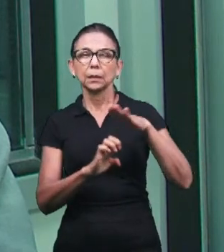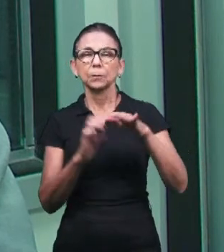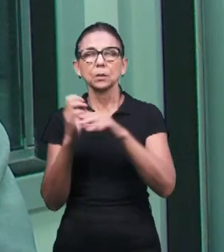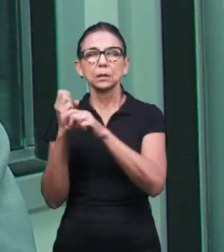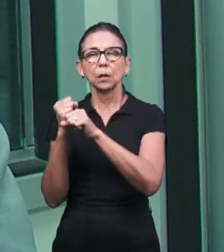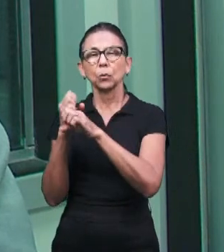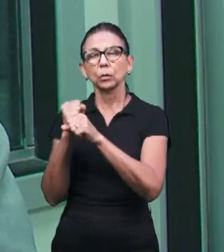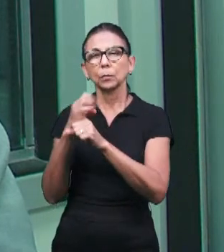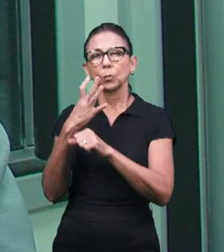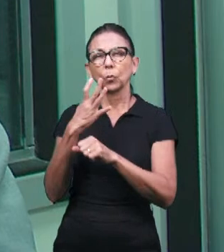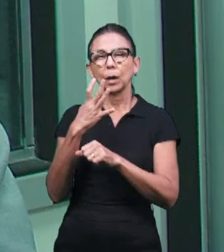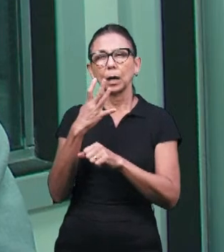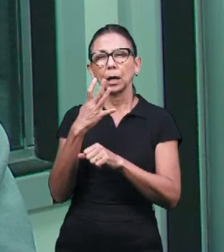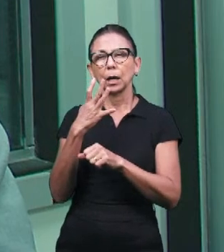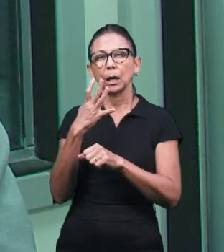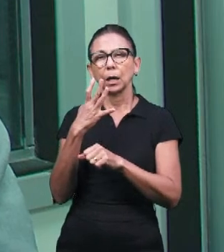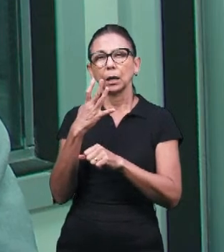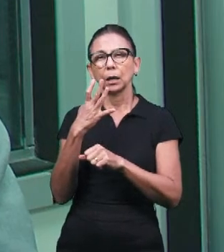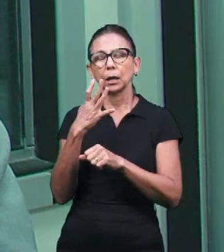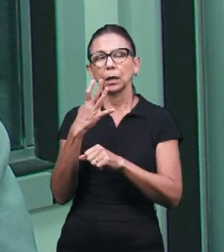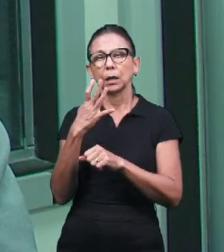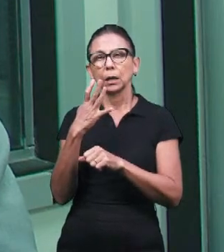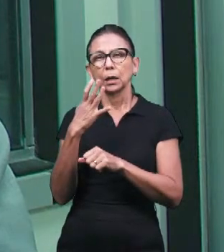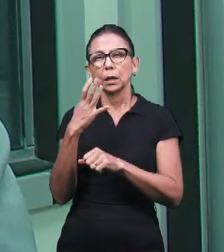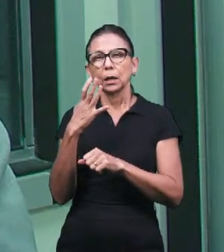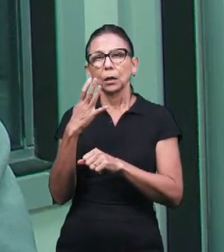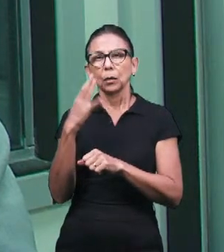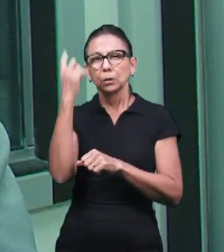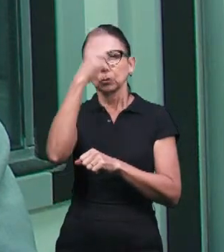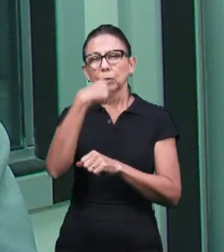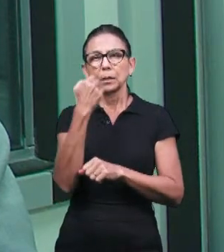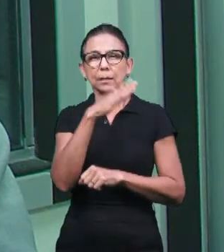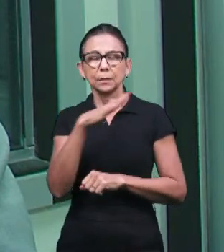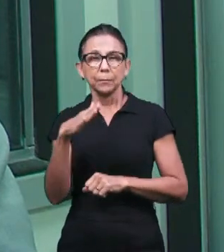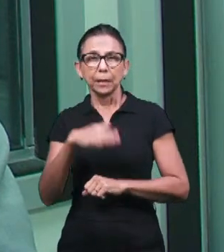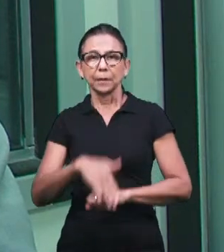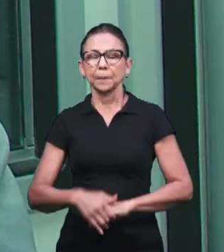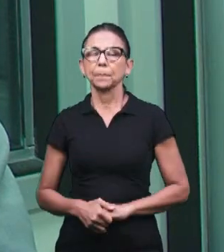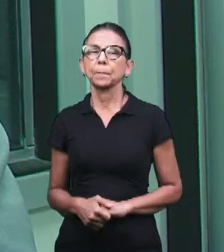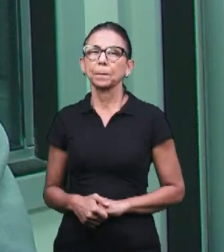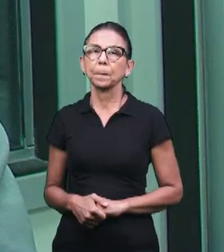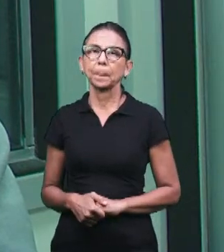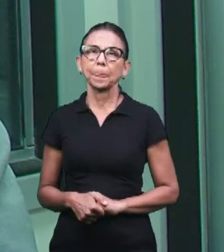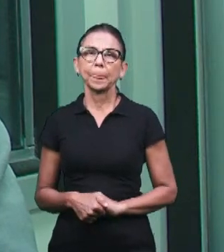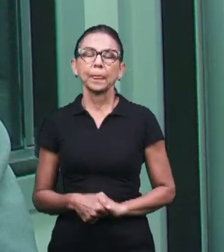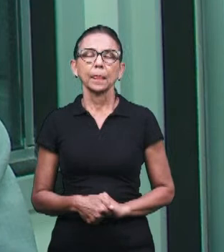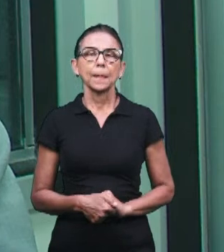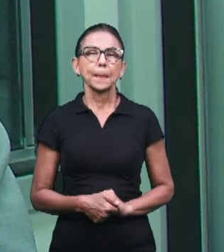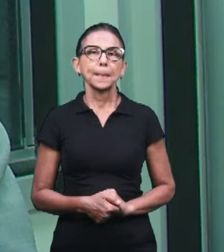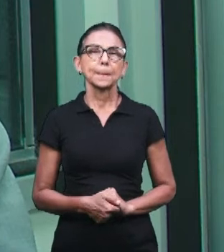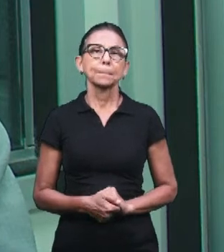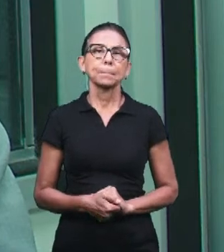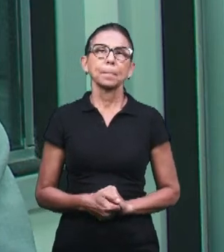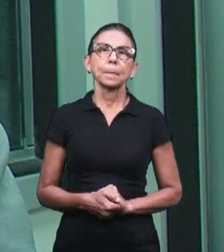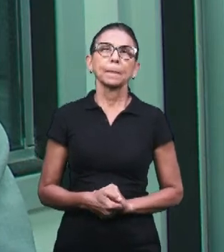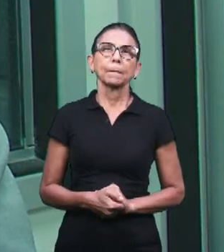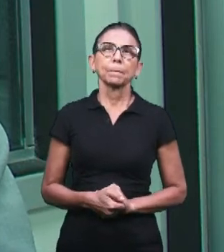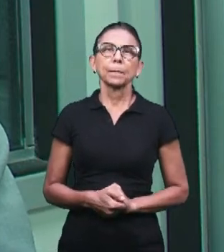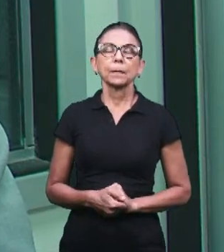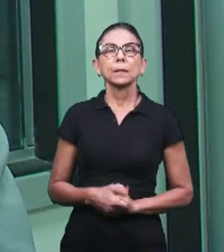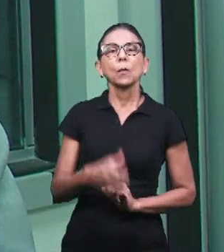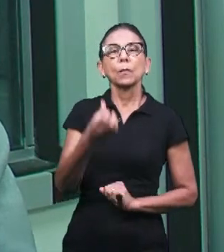o evento terminou às 18h. Quando desse 23 horas, nós teríamos feito a última